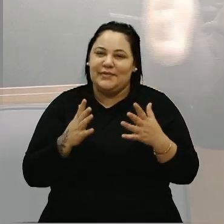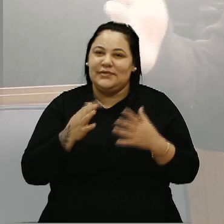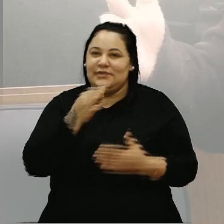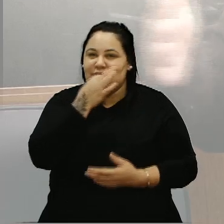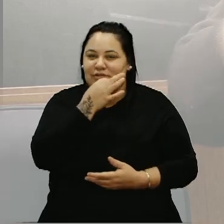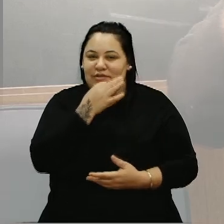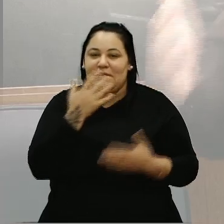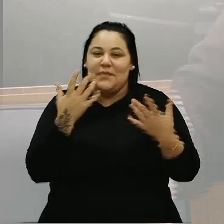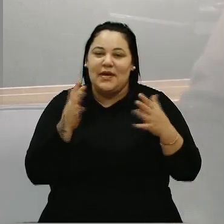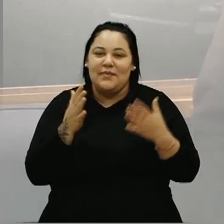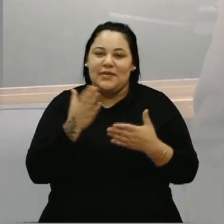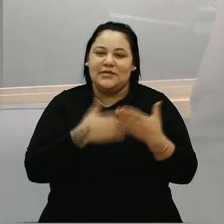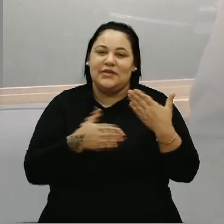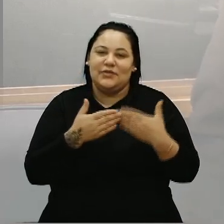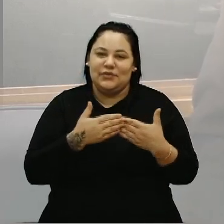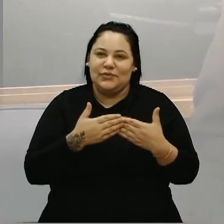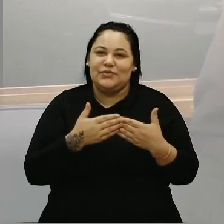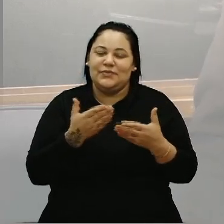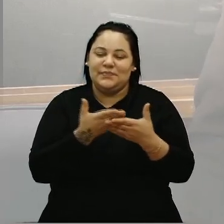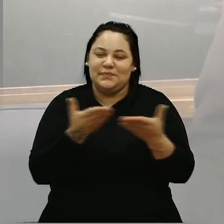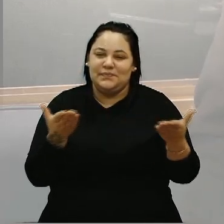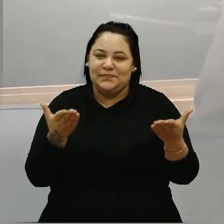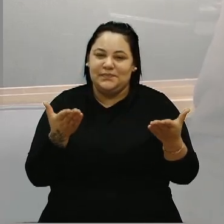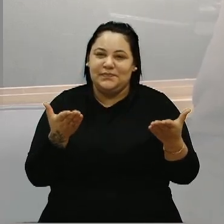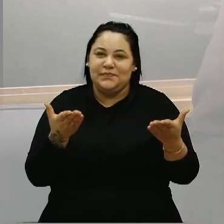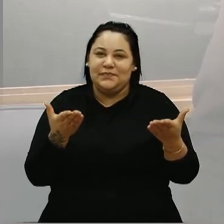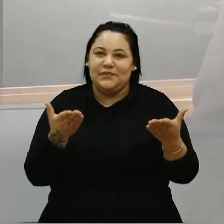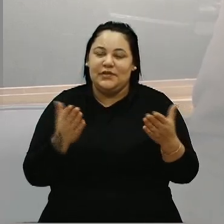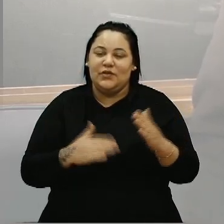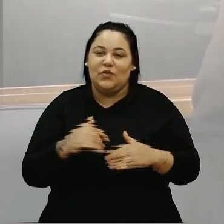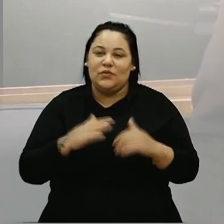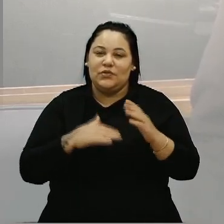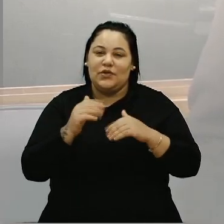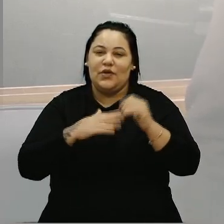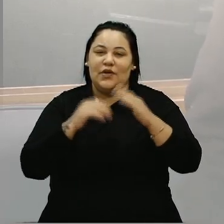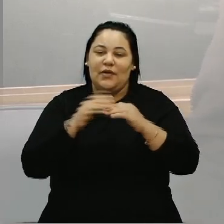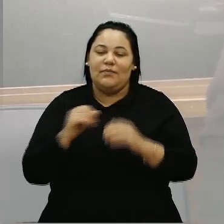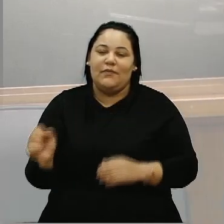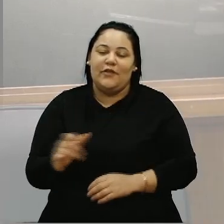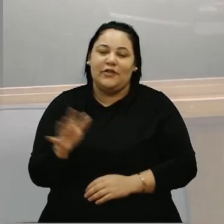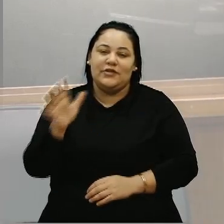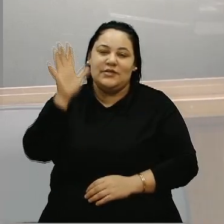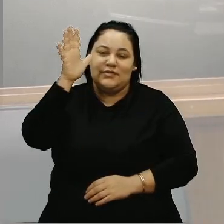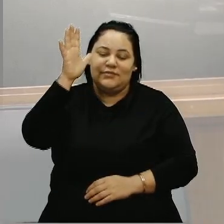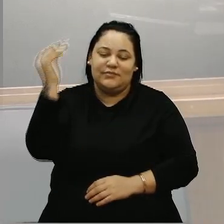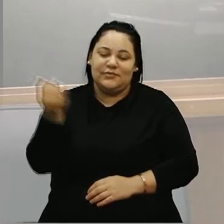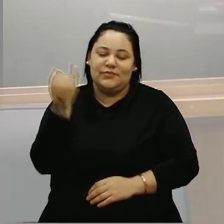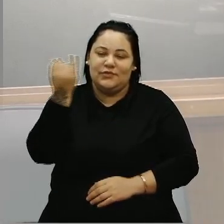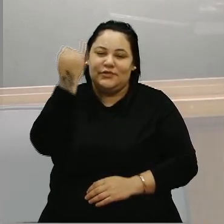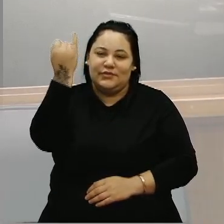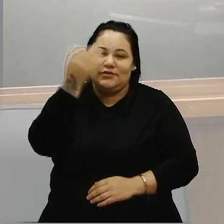a todos e a todas caxienses que constroem a pujança, a importância da nossa